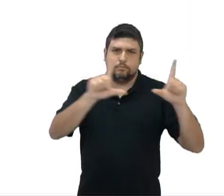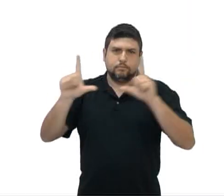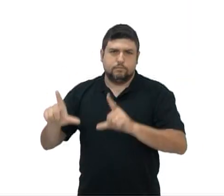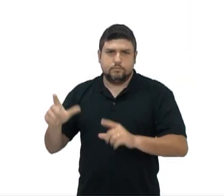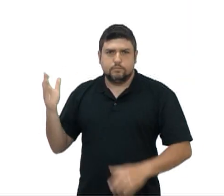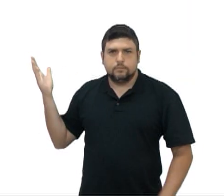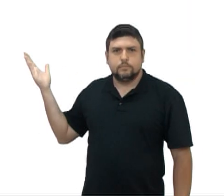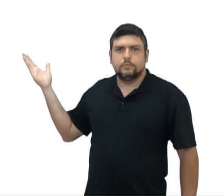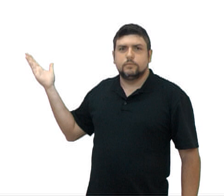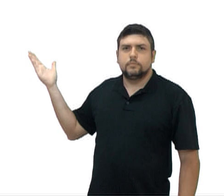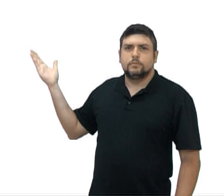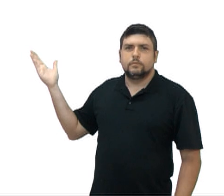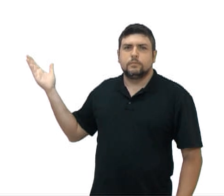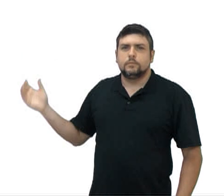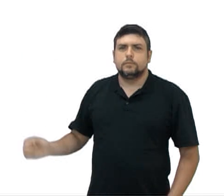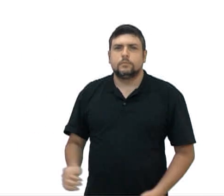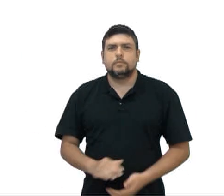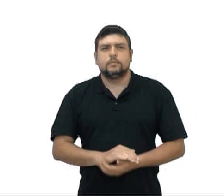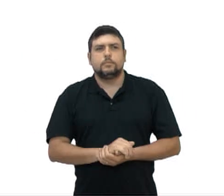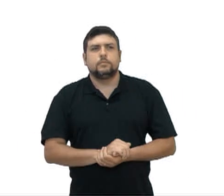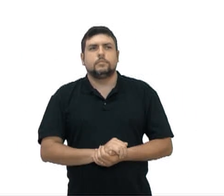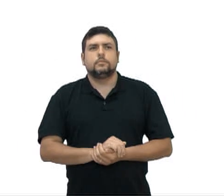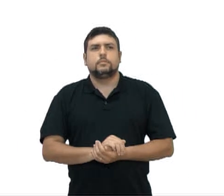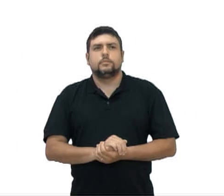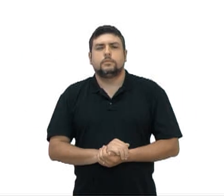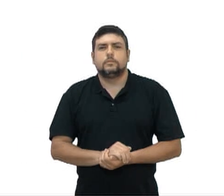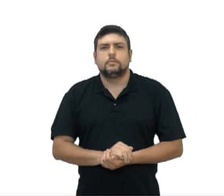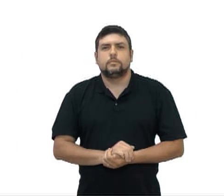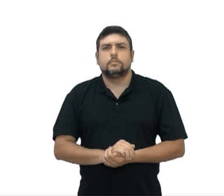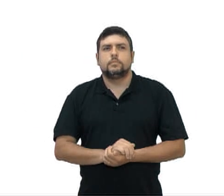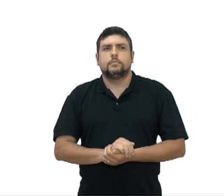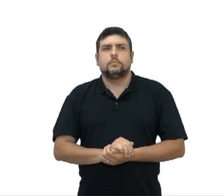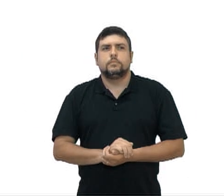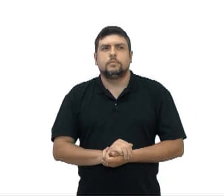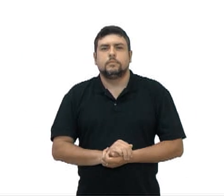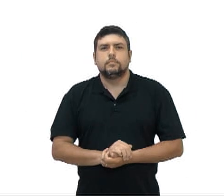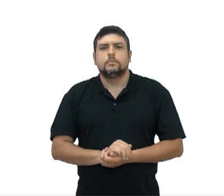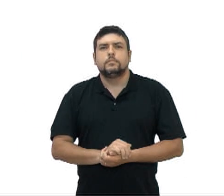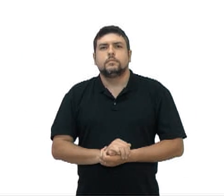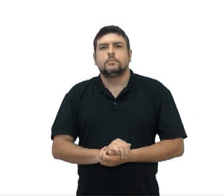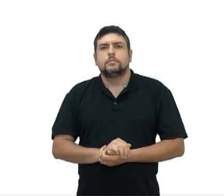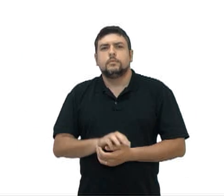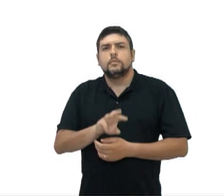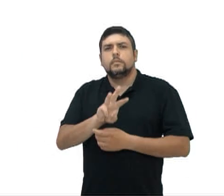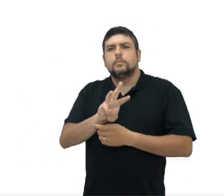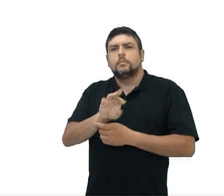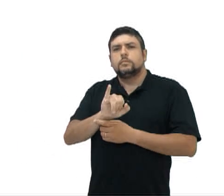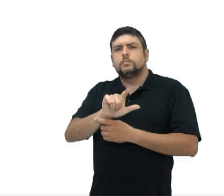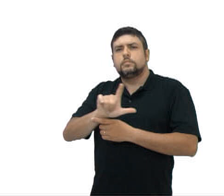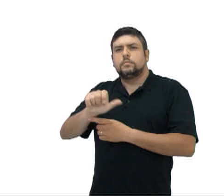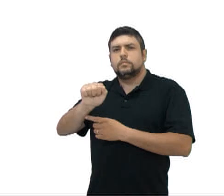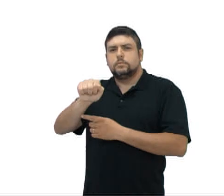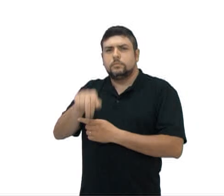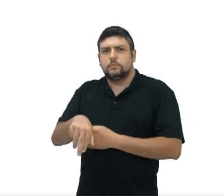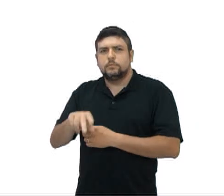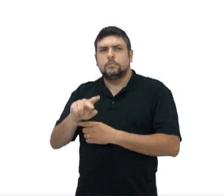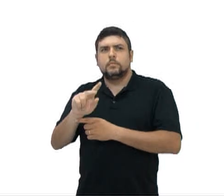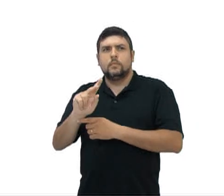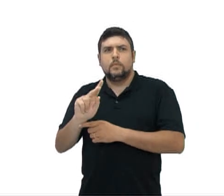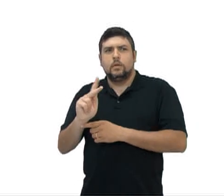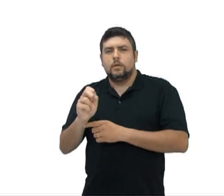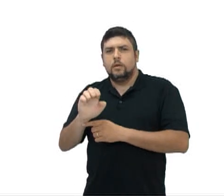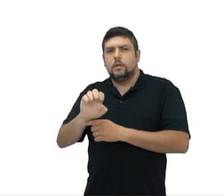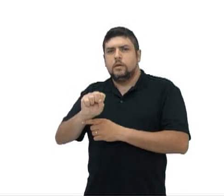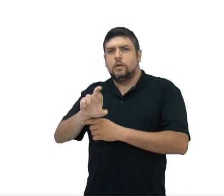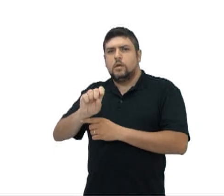Então, temos aqui mais uma grande pessoa histórica nesse conceito da óptica, que foi William Herschel. William Herschel tinha o